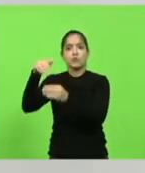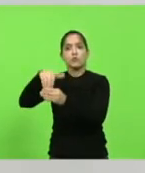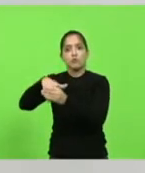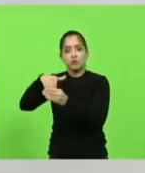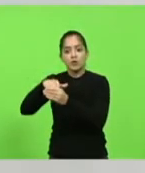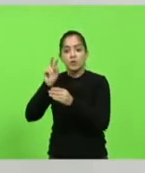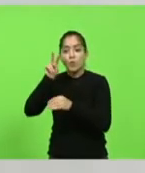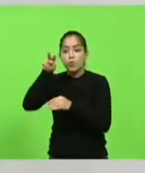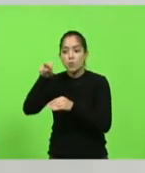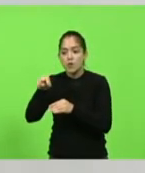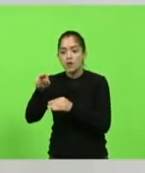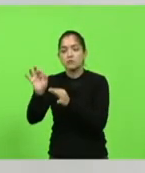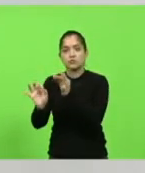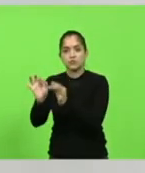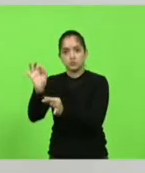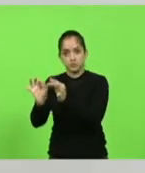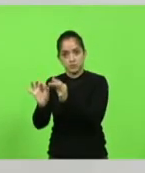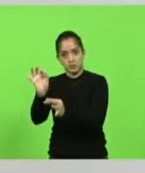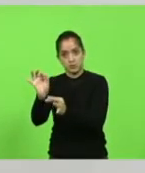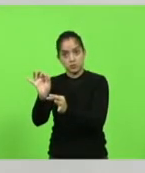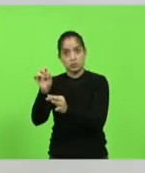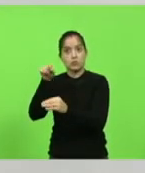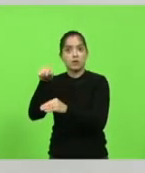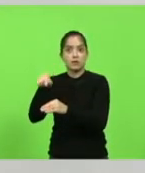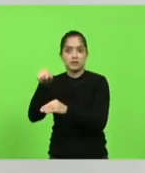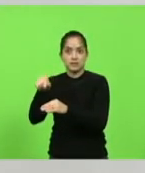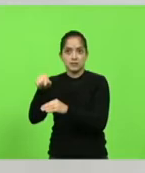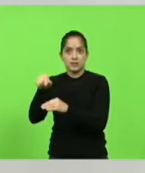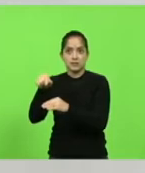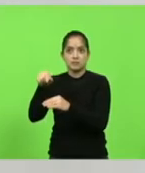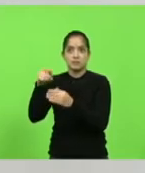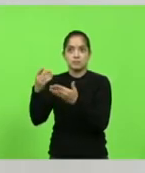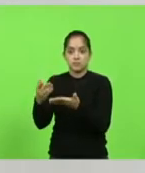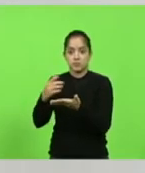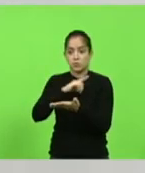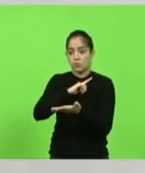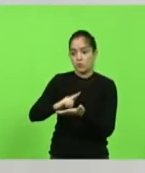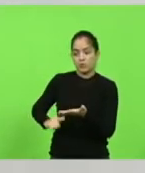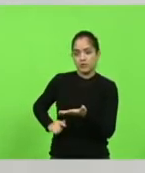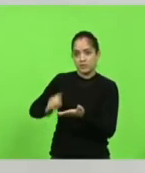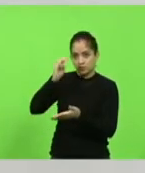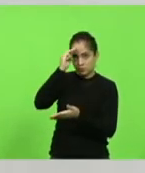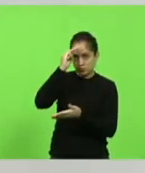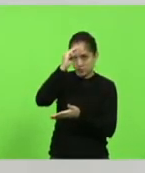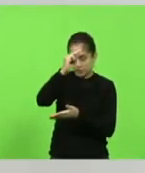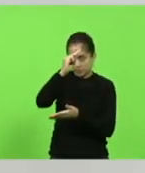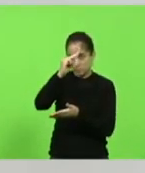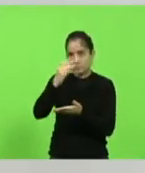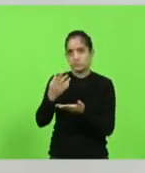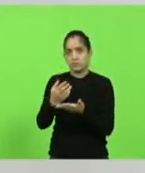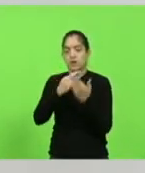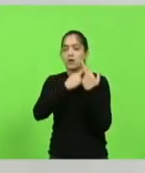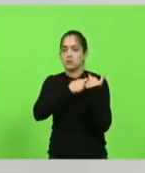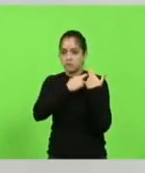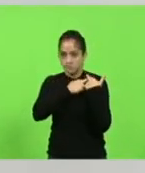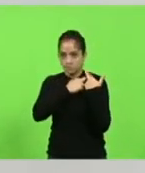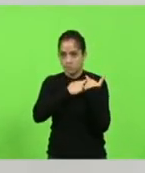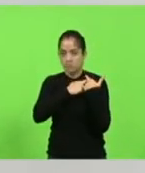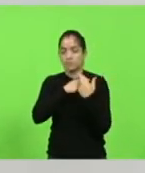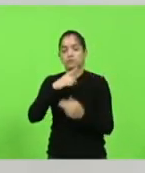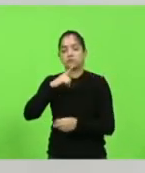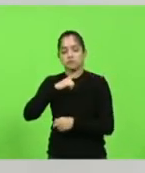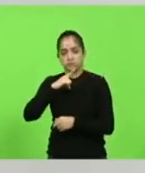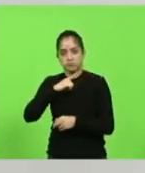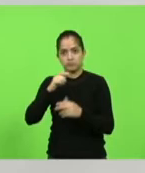jurídico, e no olhar jurídico, o governador Carlos Moisés tinha, sim, a responsabilidade e